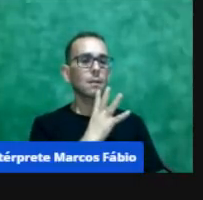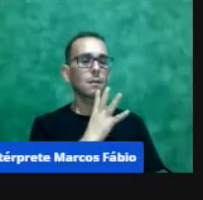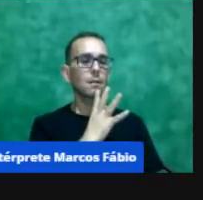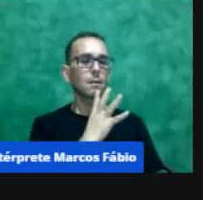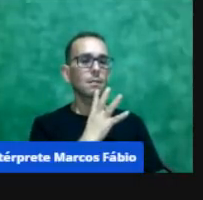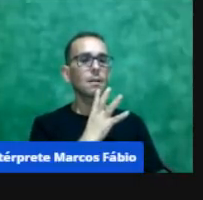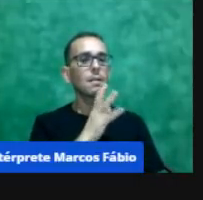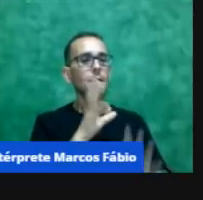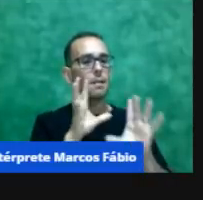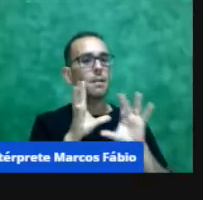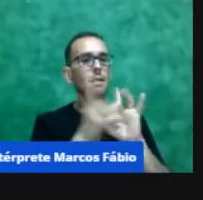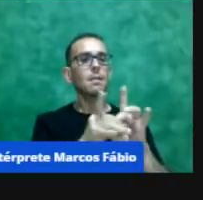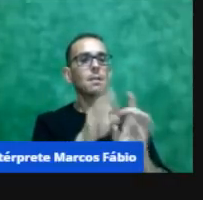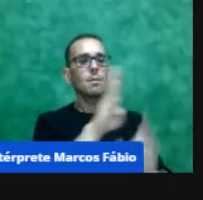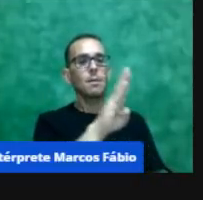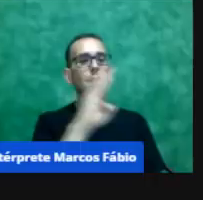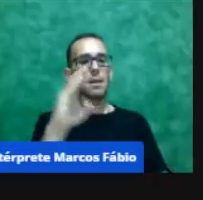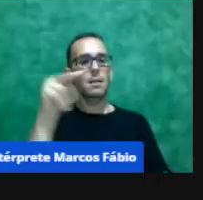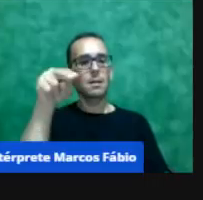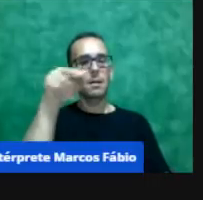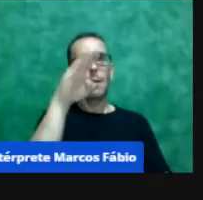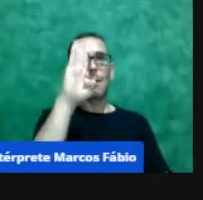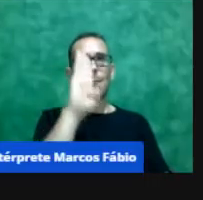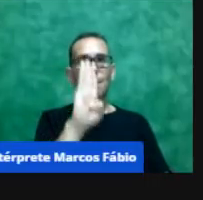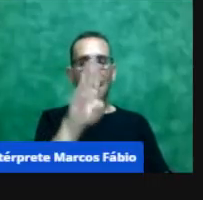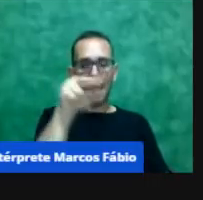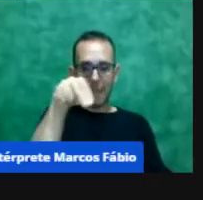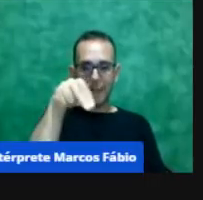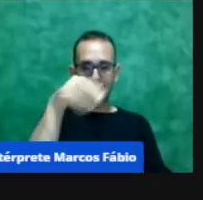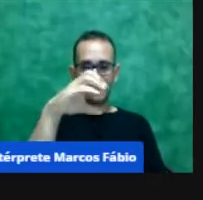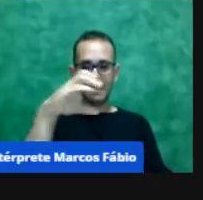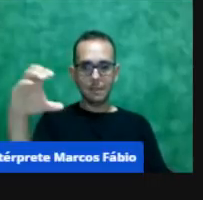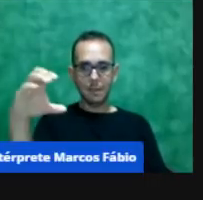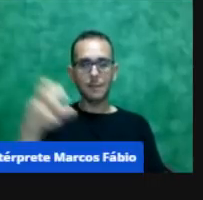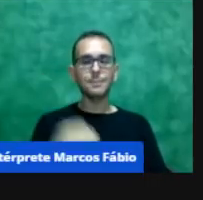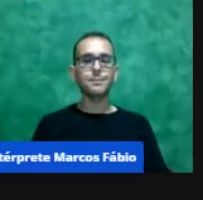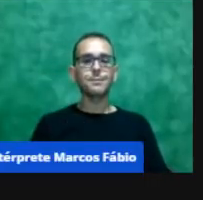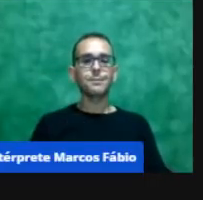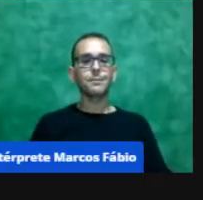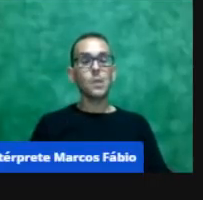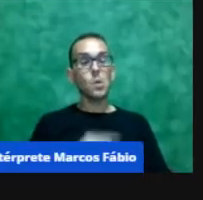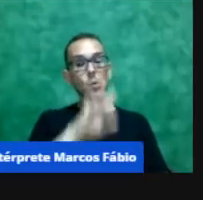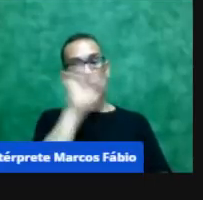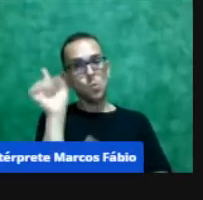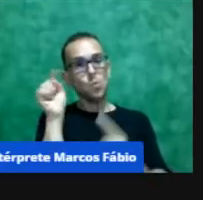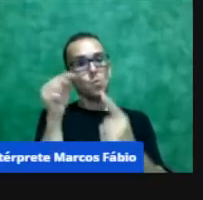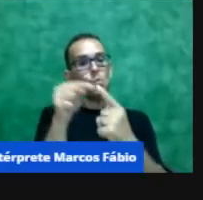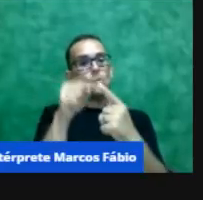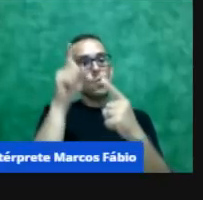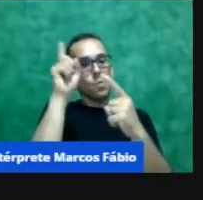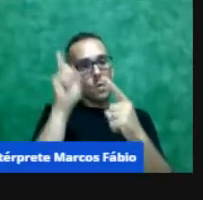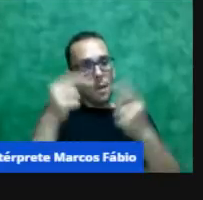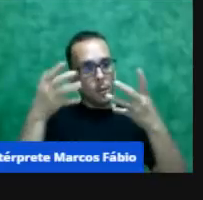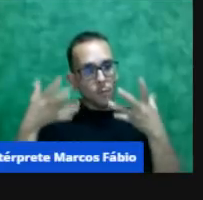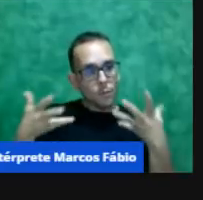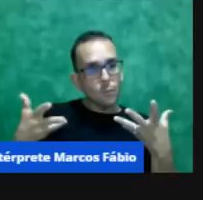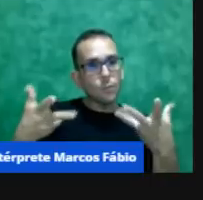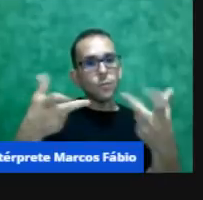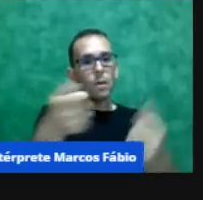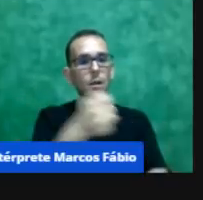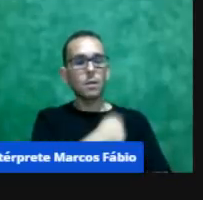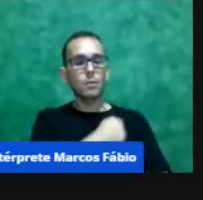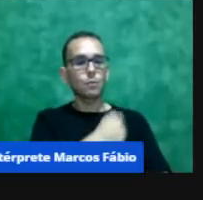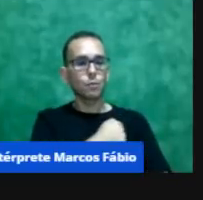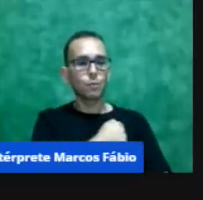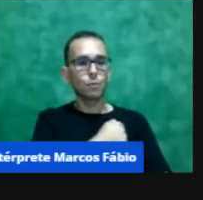Comunga com a BNCC, porque um dos princípios da BNCC é a promoção do aluno